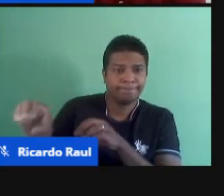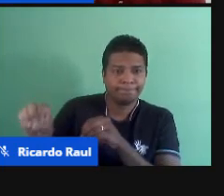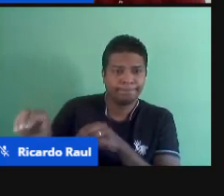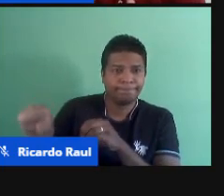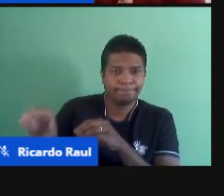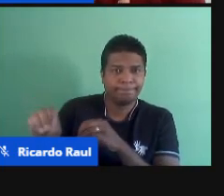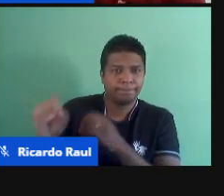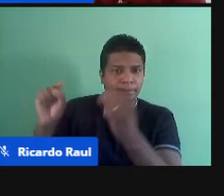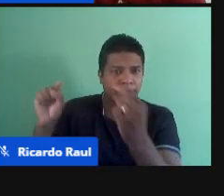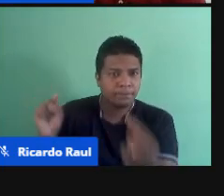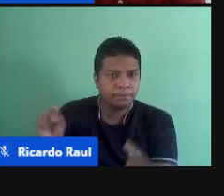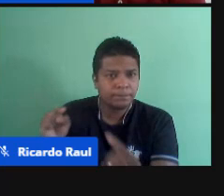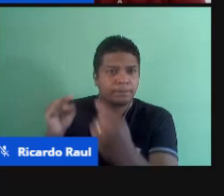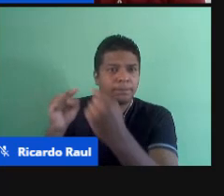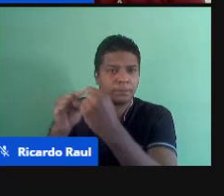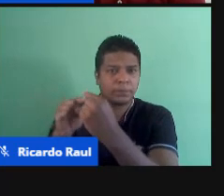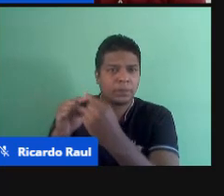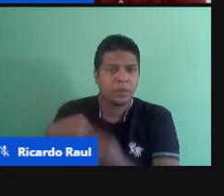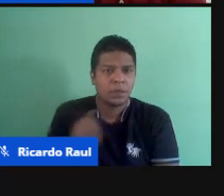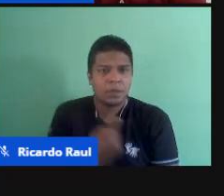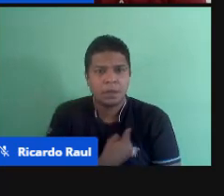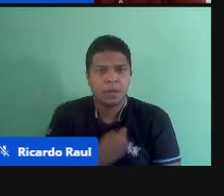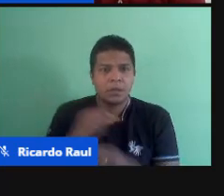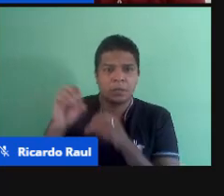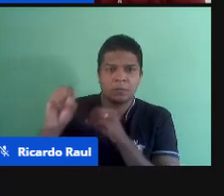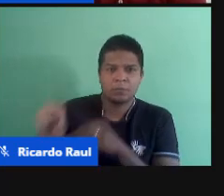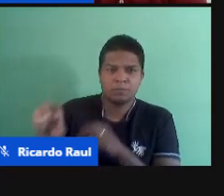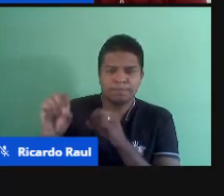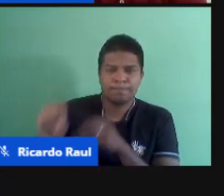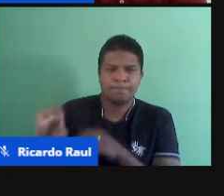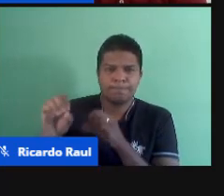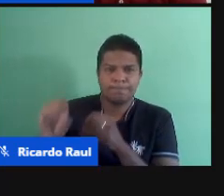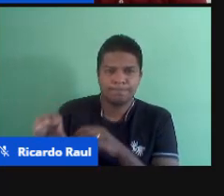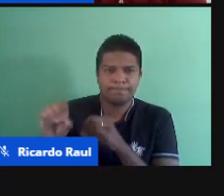o objetivo das nossas aulas tem que ser realmente